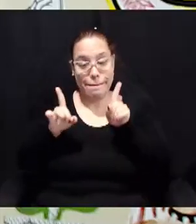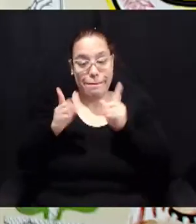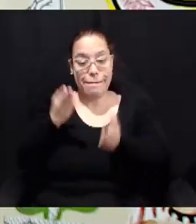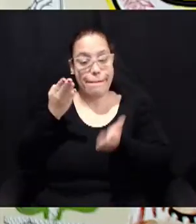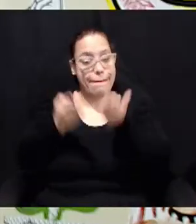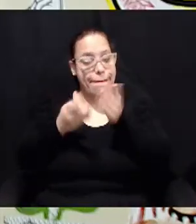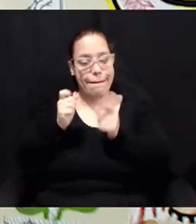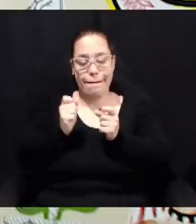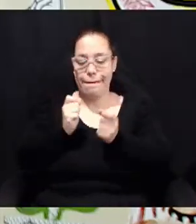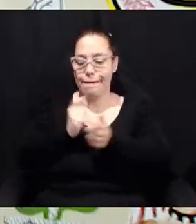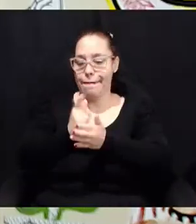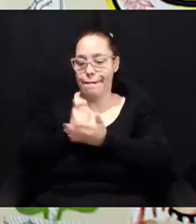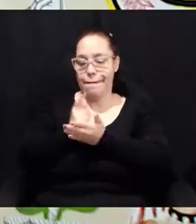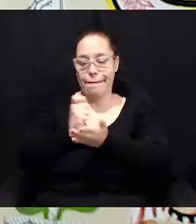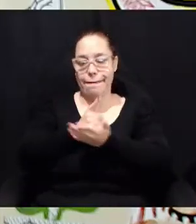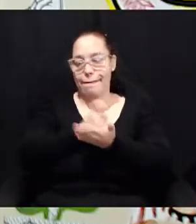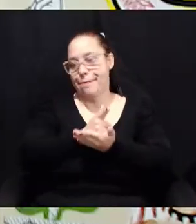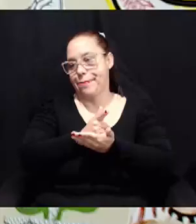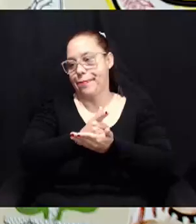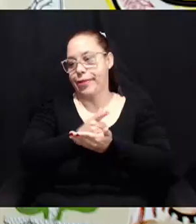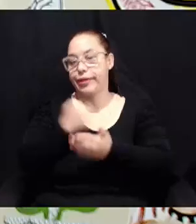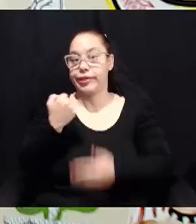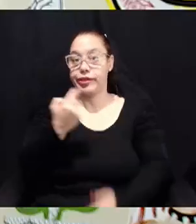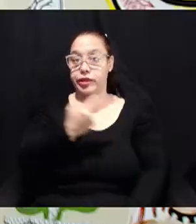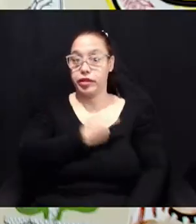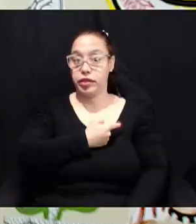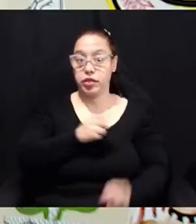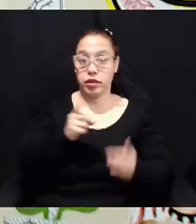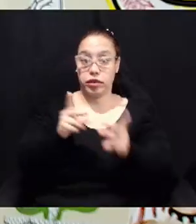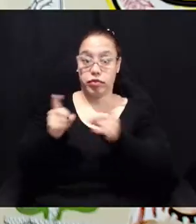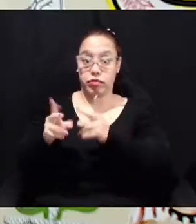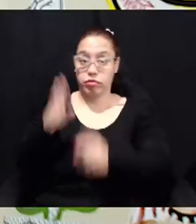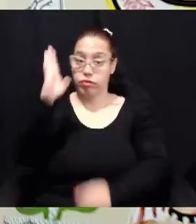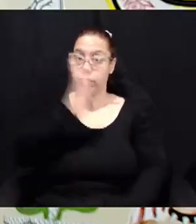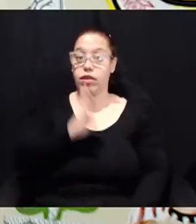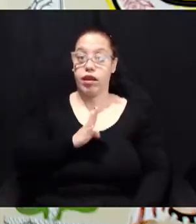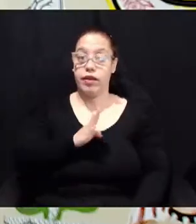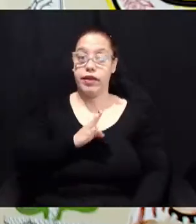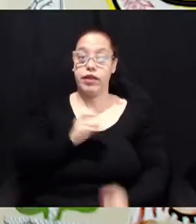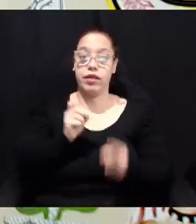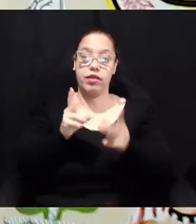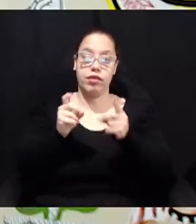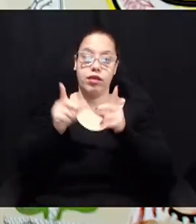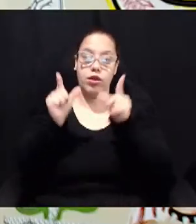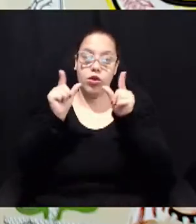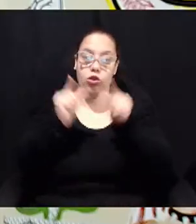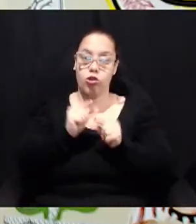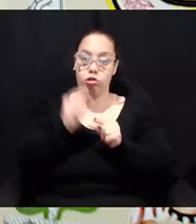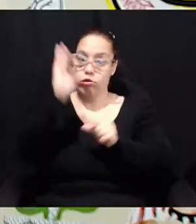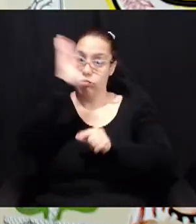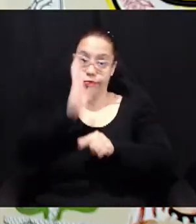inclusive nossas, assim, o quadrinho brasileiro ele vende muito menos que um quadrinho